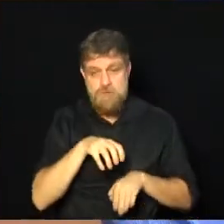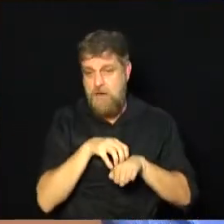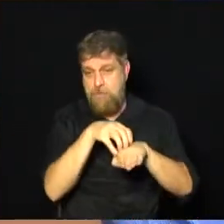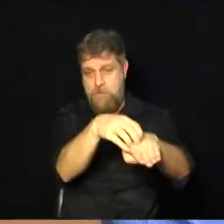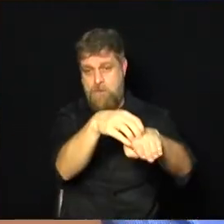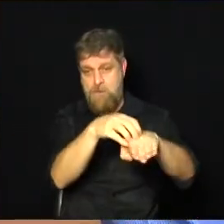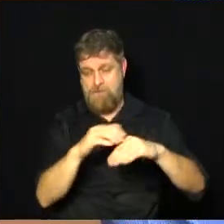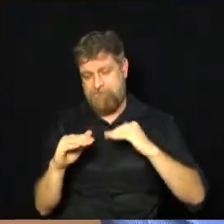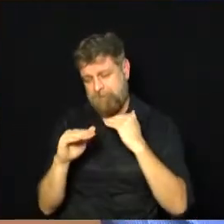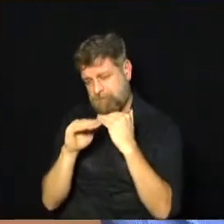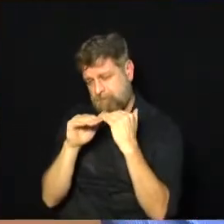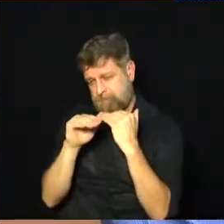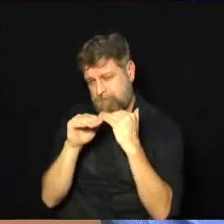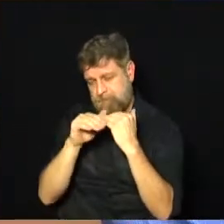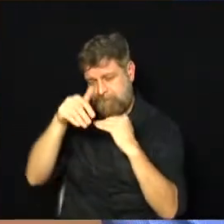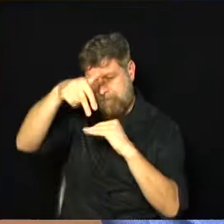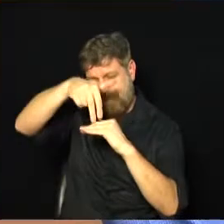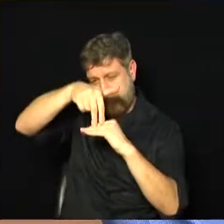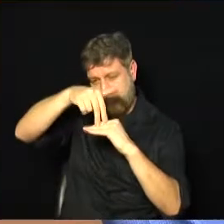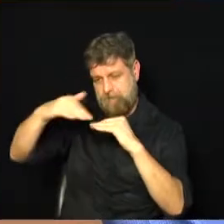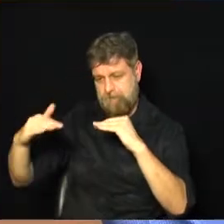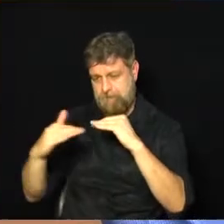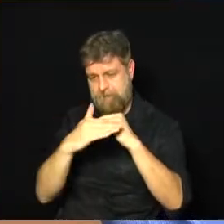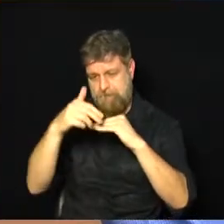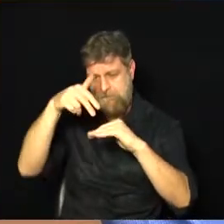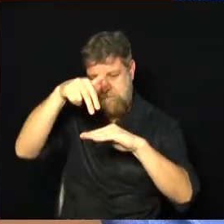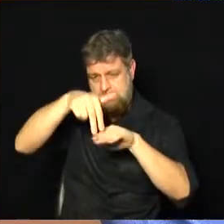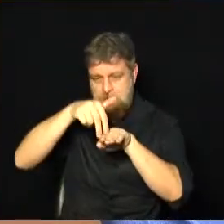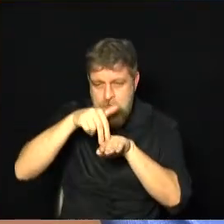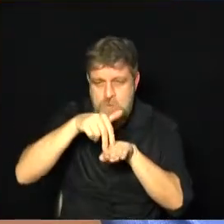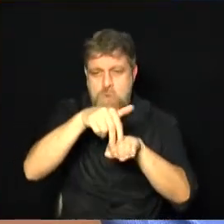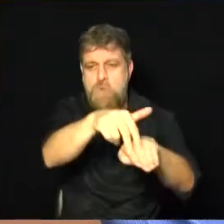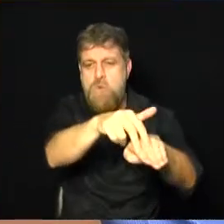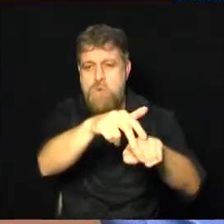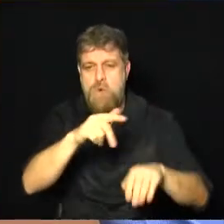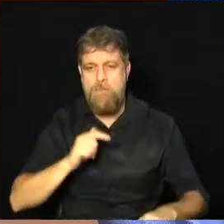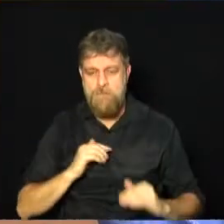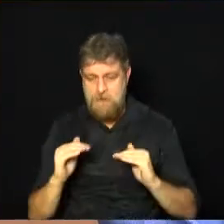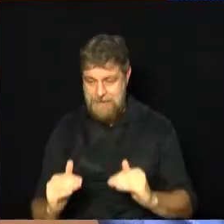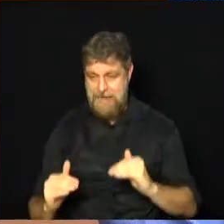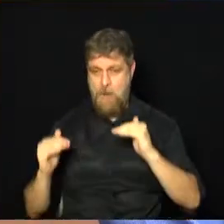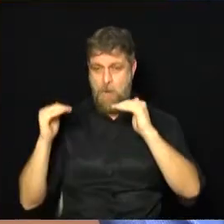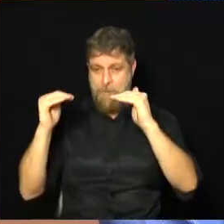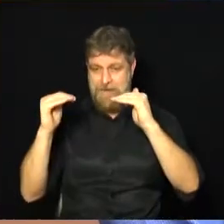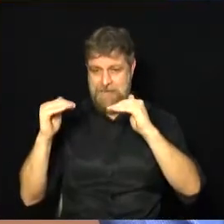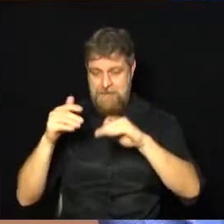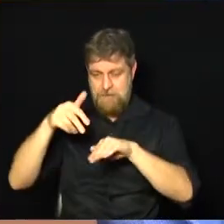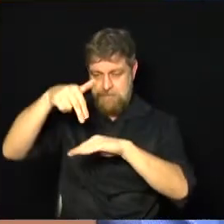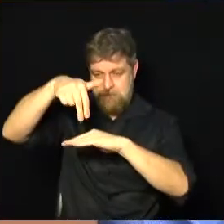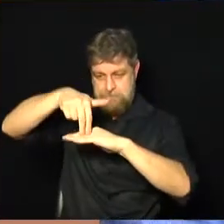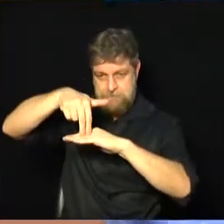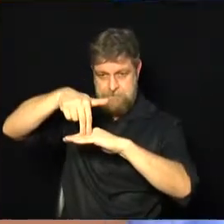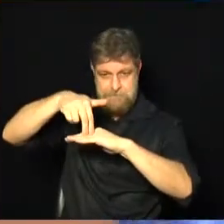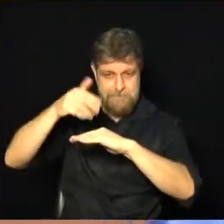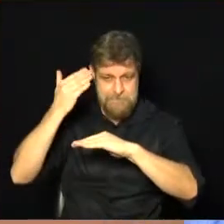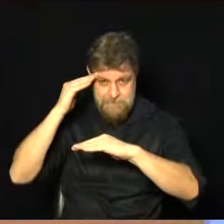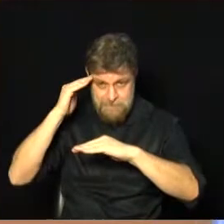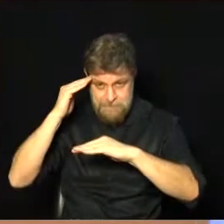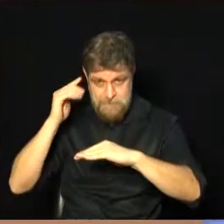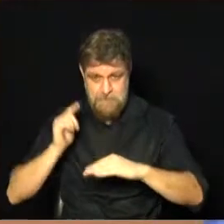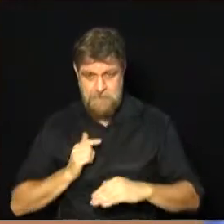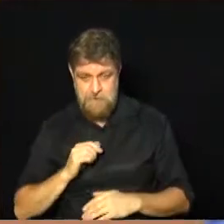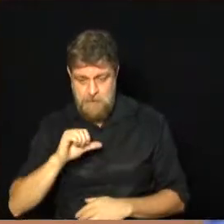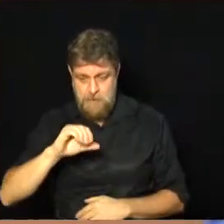no mesmo nível do piso elevado dos ônibus. Então, aumentamos a altura das estações, do piso das estações, que é em torno de